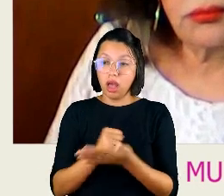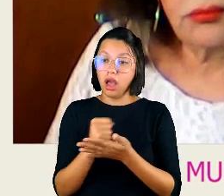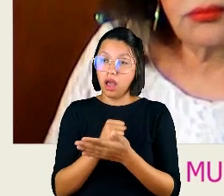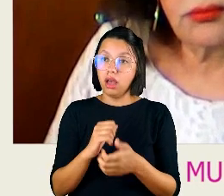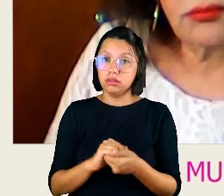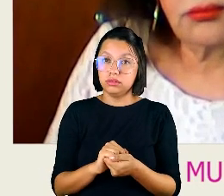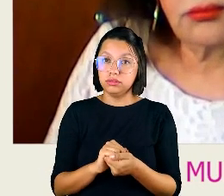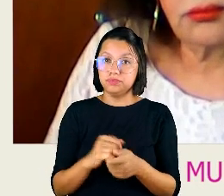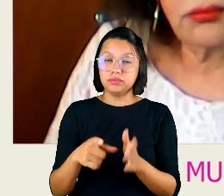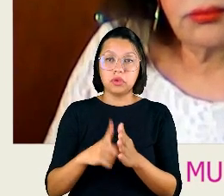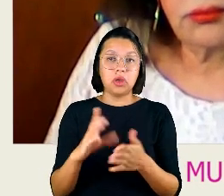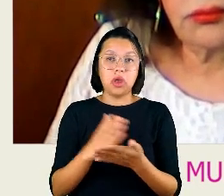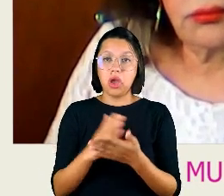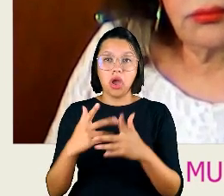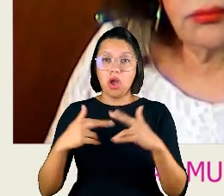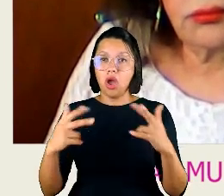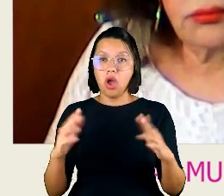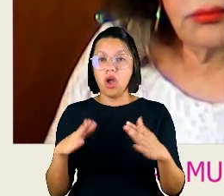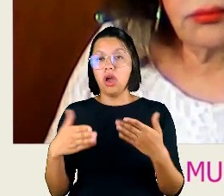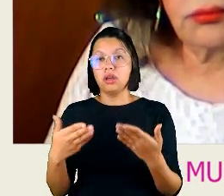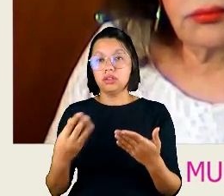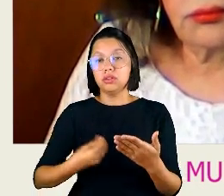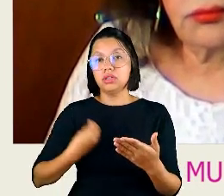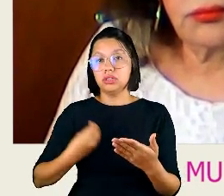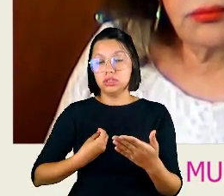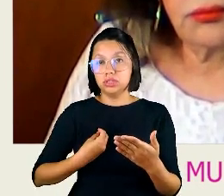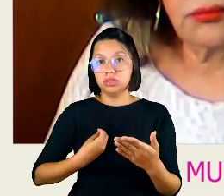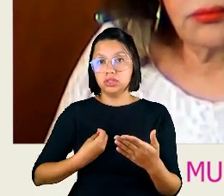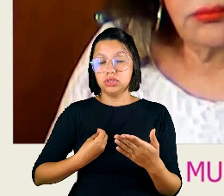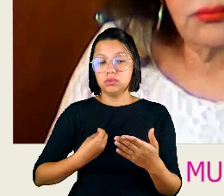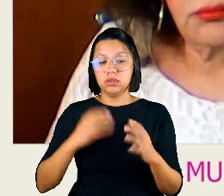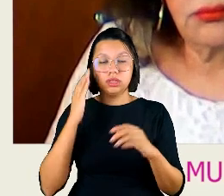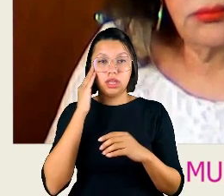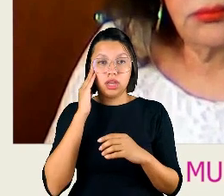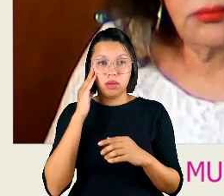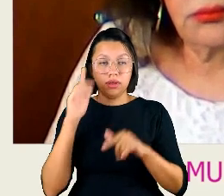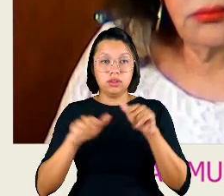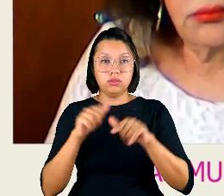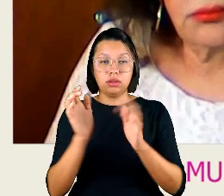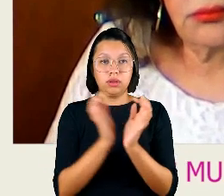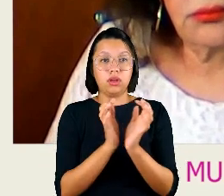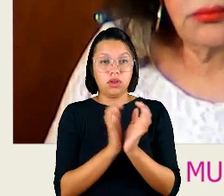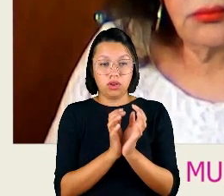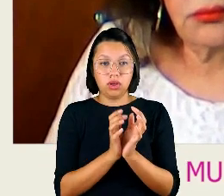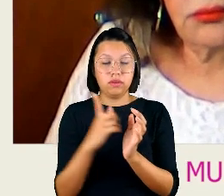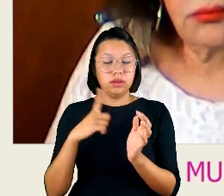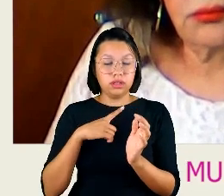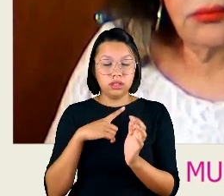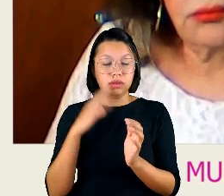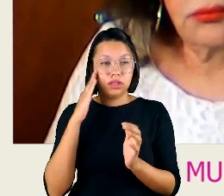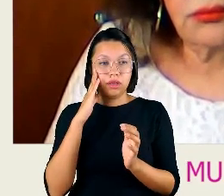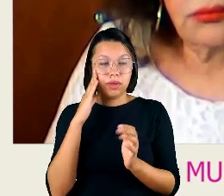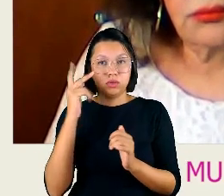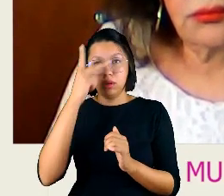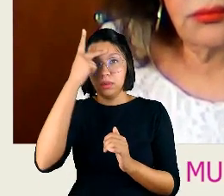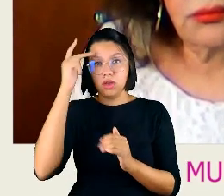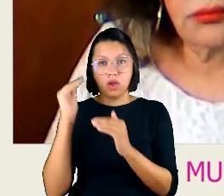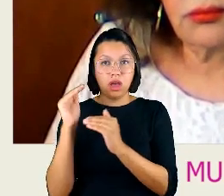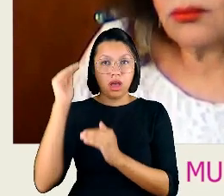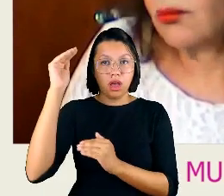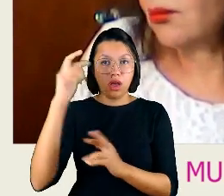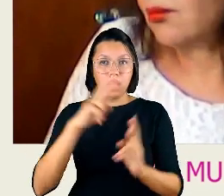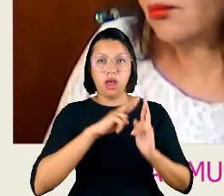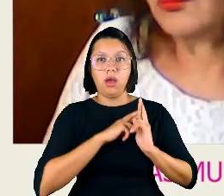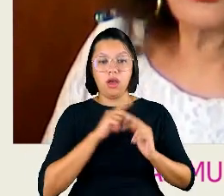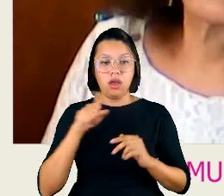coisa, né? Então, existe uma dimensão do trabalho coletivo, mas existe uma dimensão de uma pessoa adulta, responsável, ela